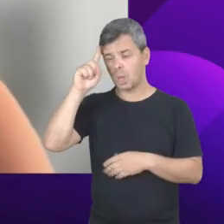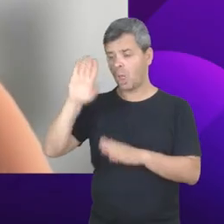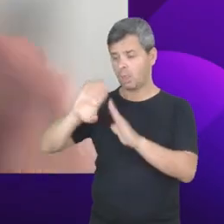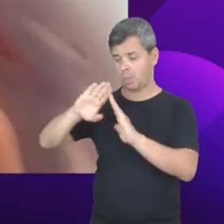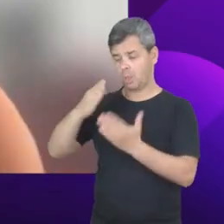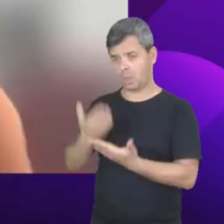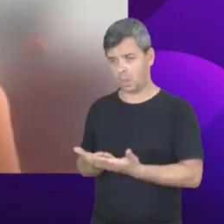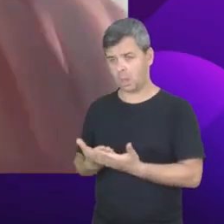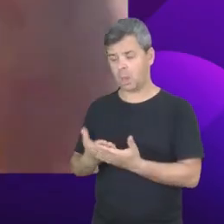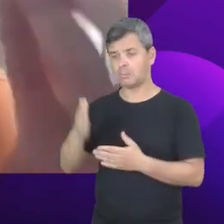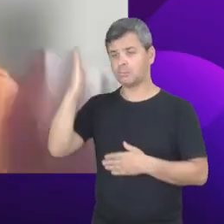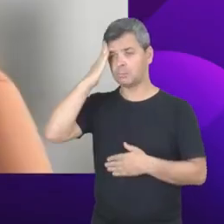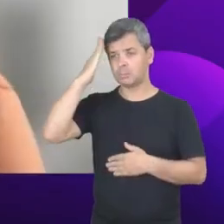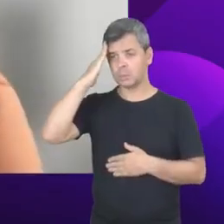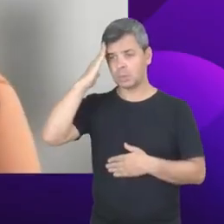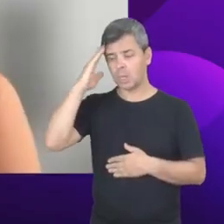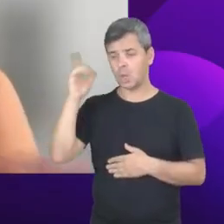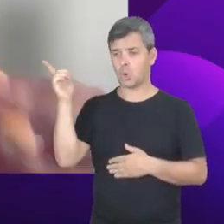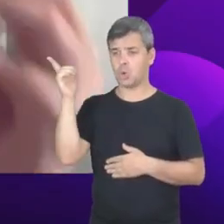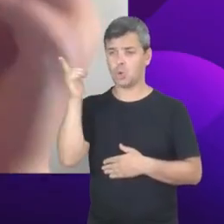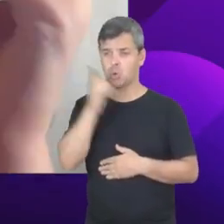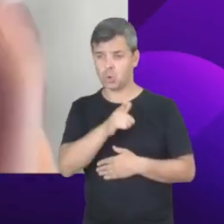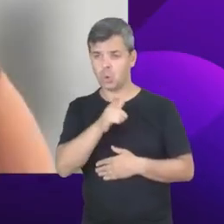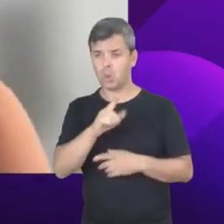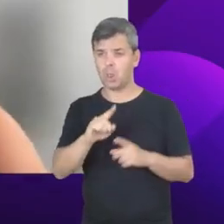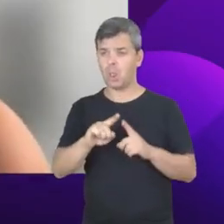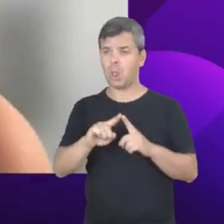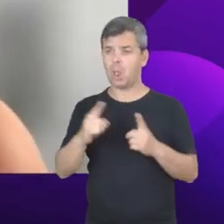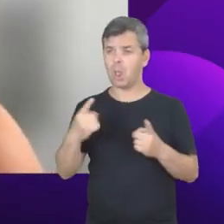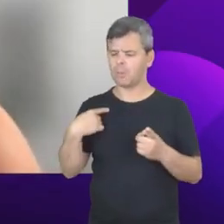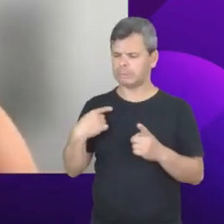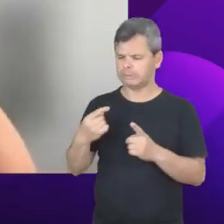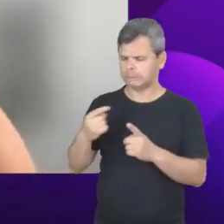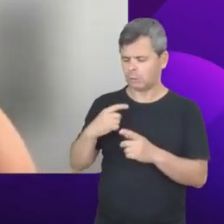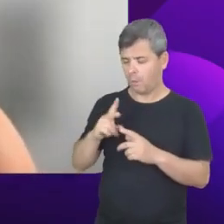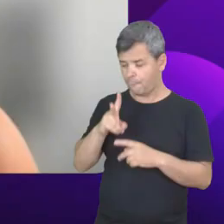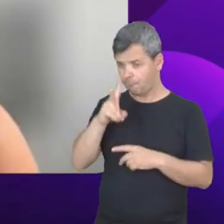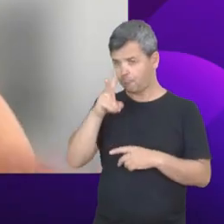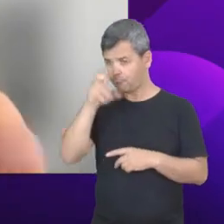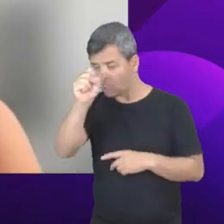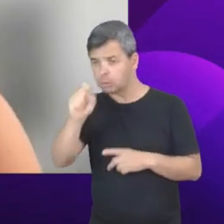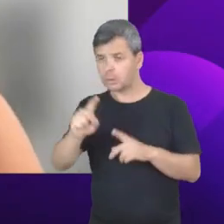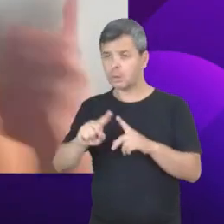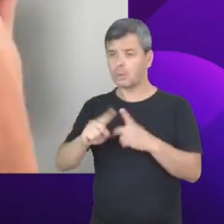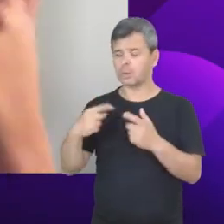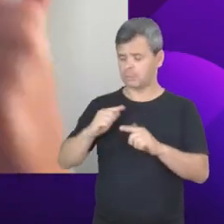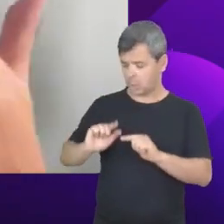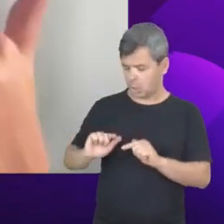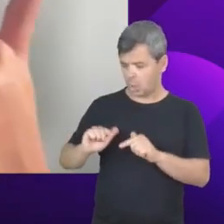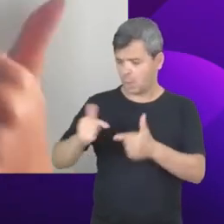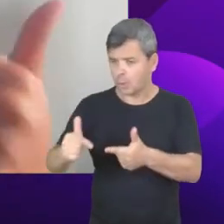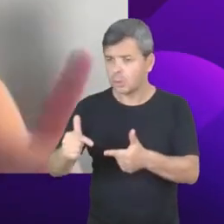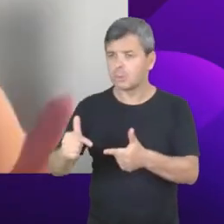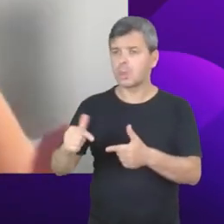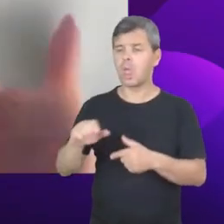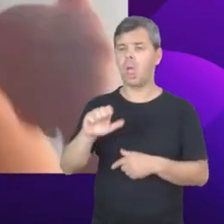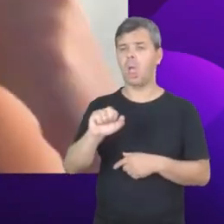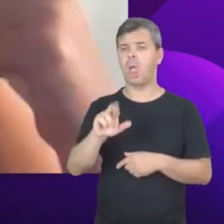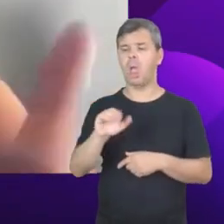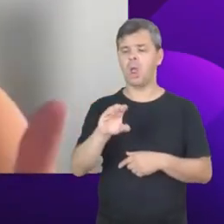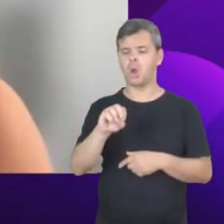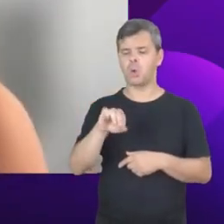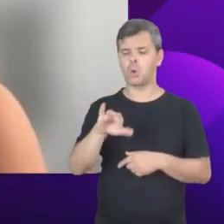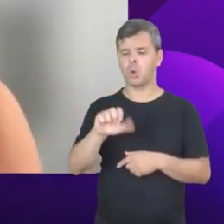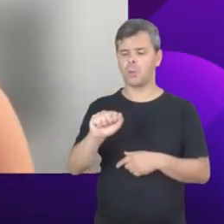escolas, entende que as conquistas elas são muito arrancadas pela luta. Pode ser um ar-condicionado na sala de aula